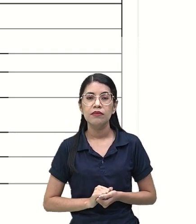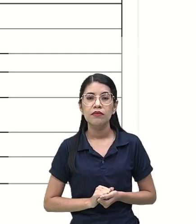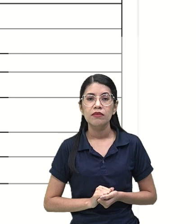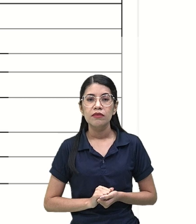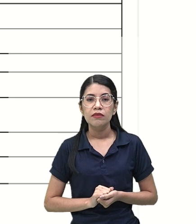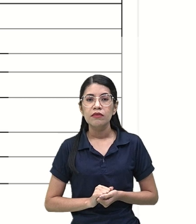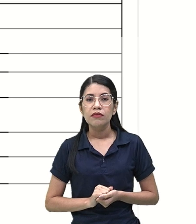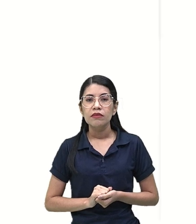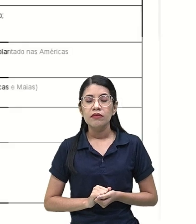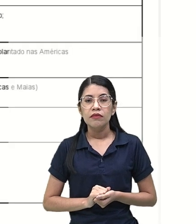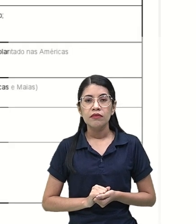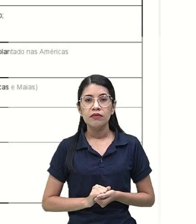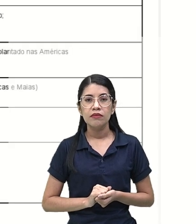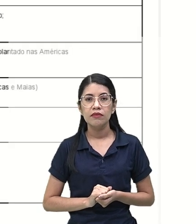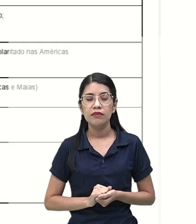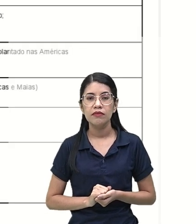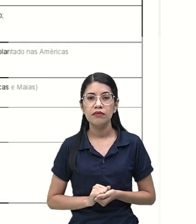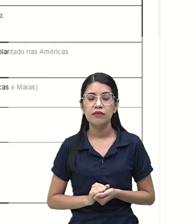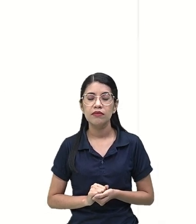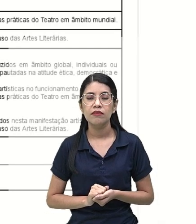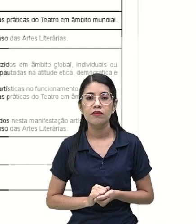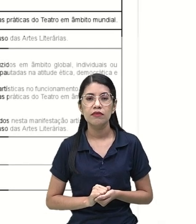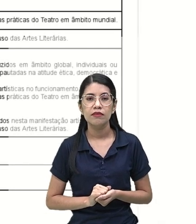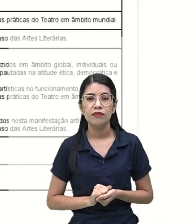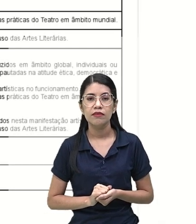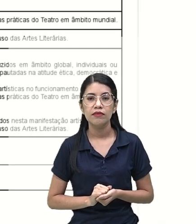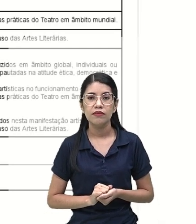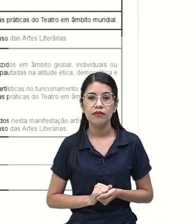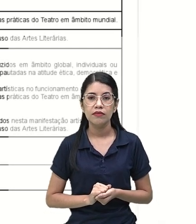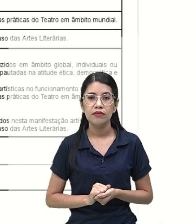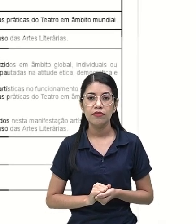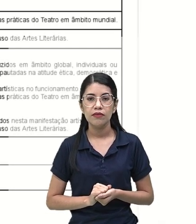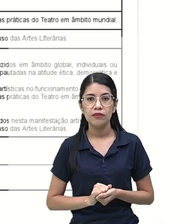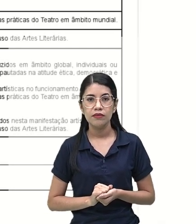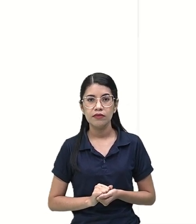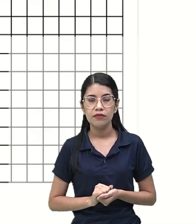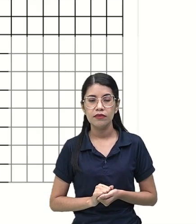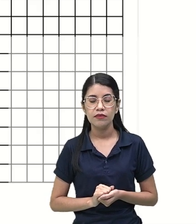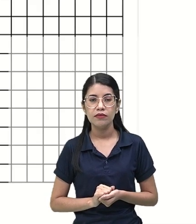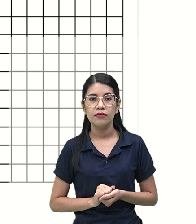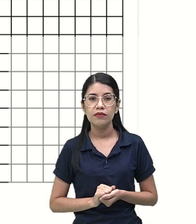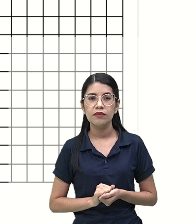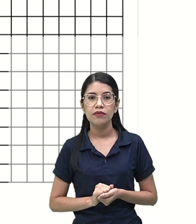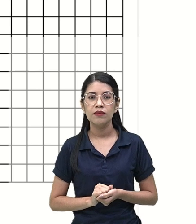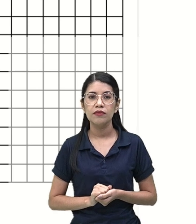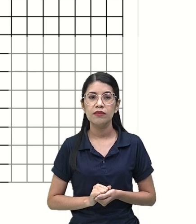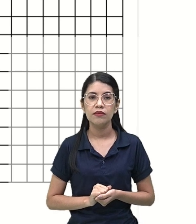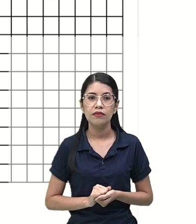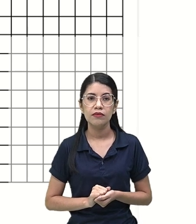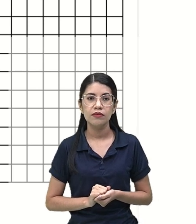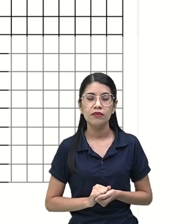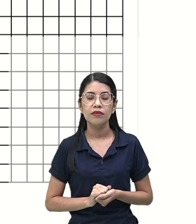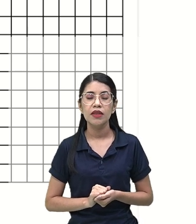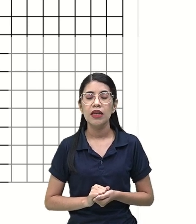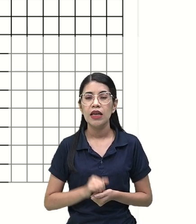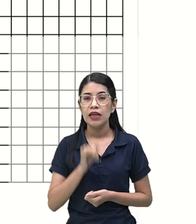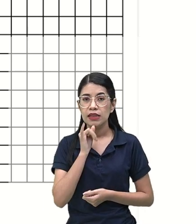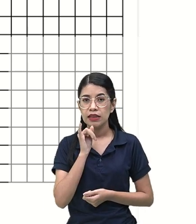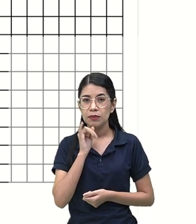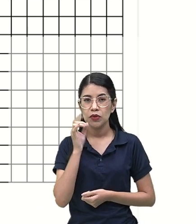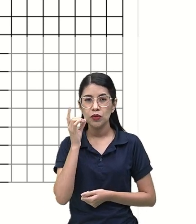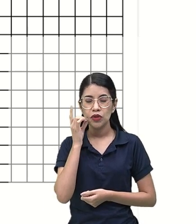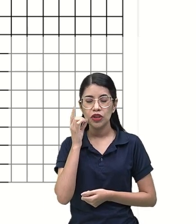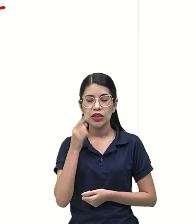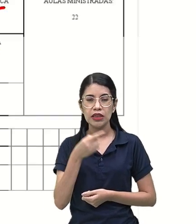atenção interessante para mostrar para vocês. Na data do dia 17, se